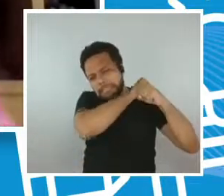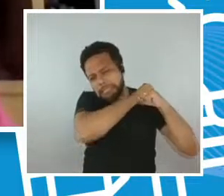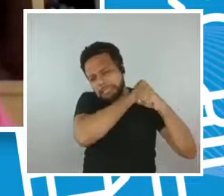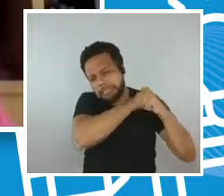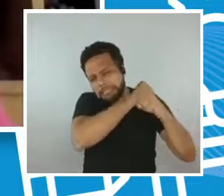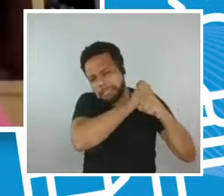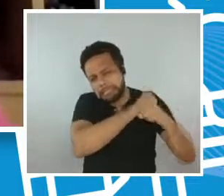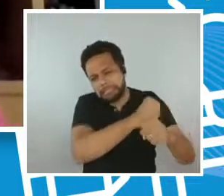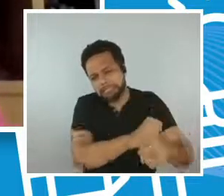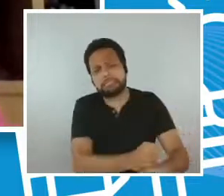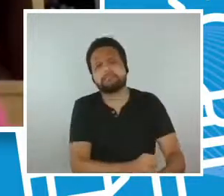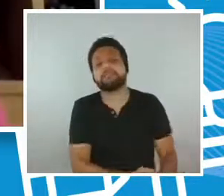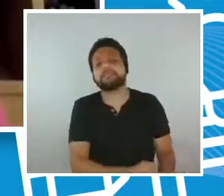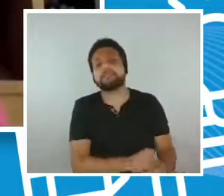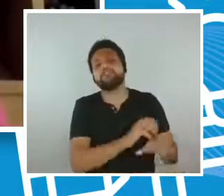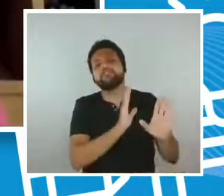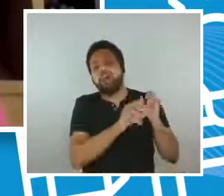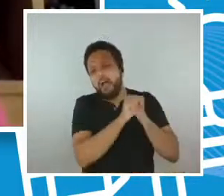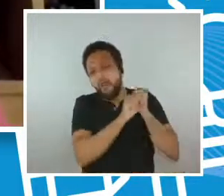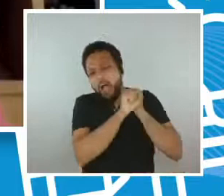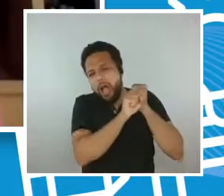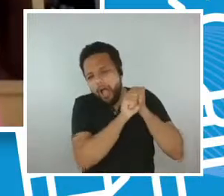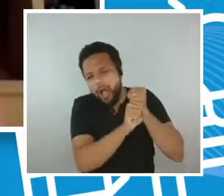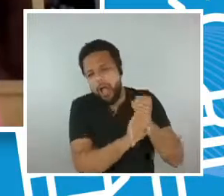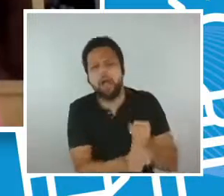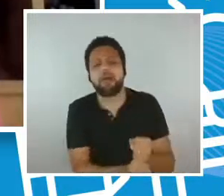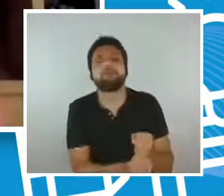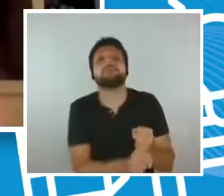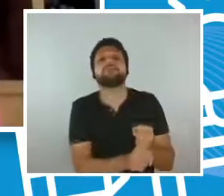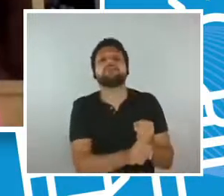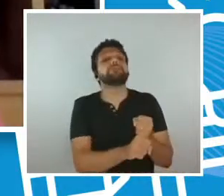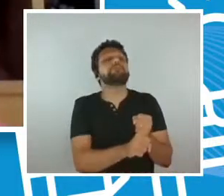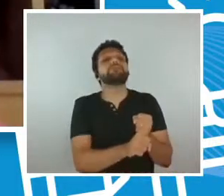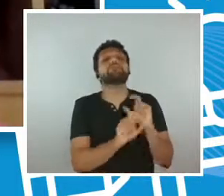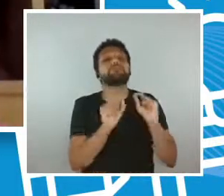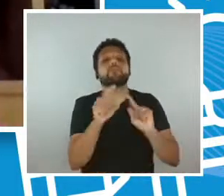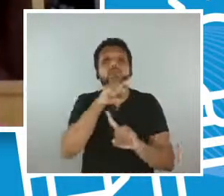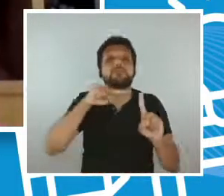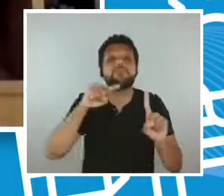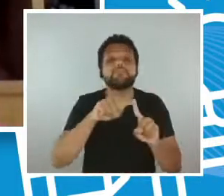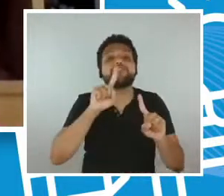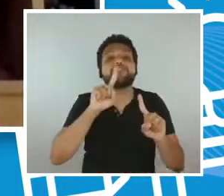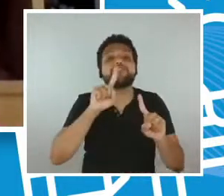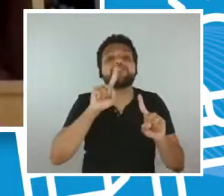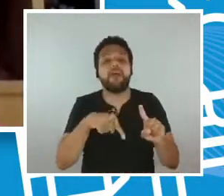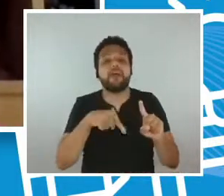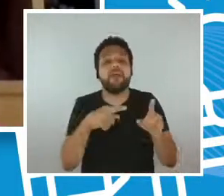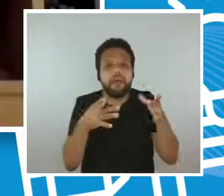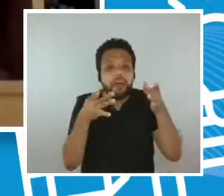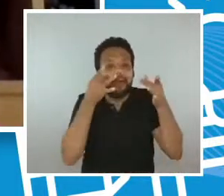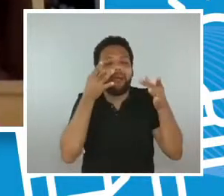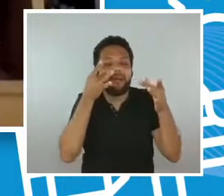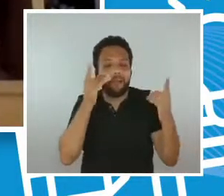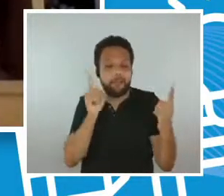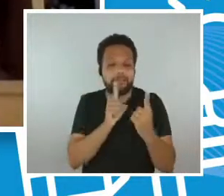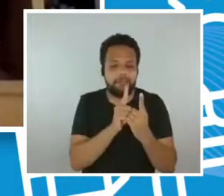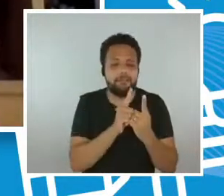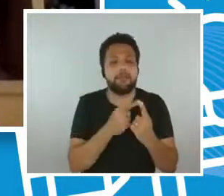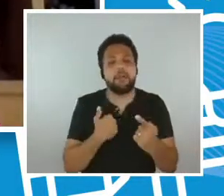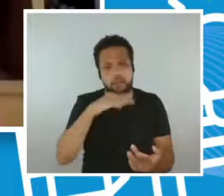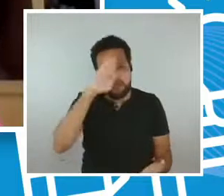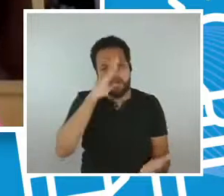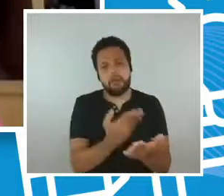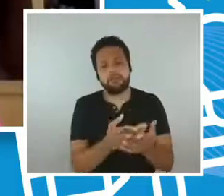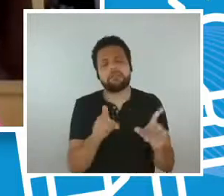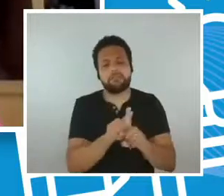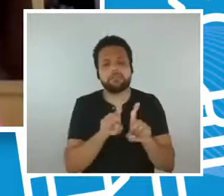não há milhares, mas há muitos anos. E certamente nós estamos passando por por transformações. Eu também acredito que nós vamos